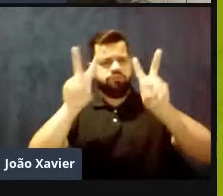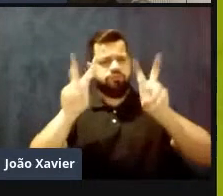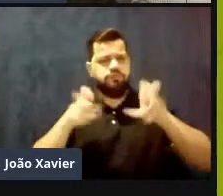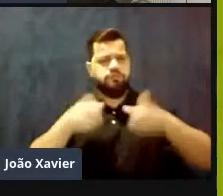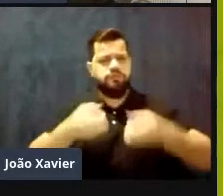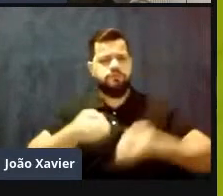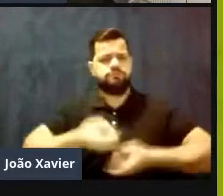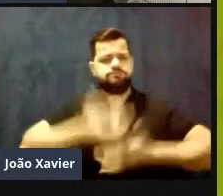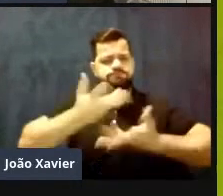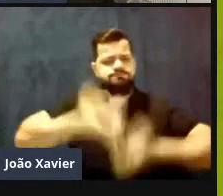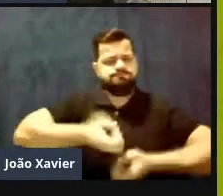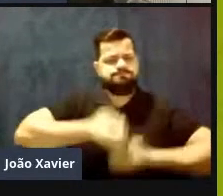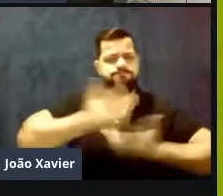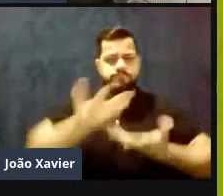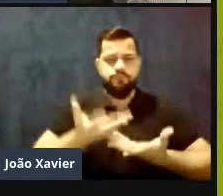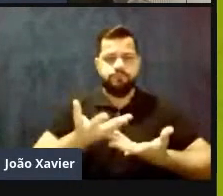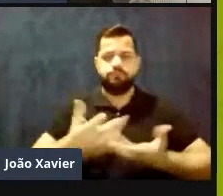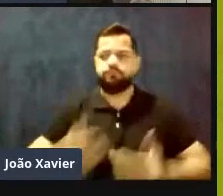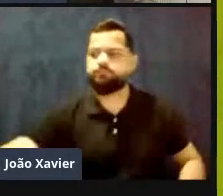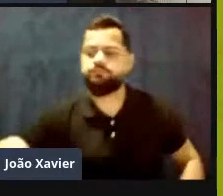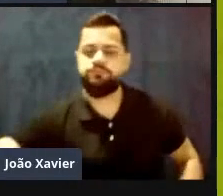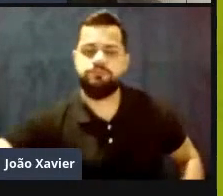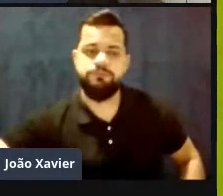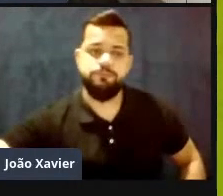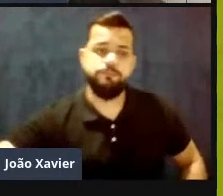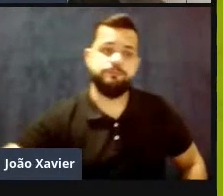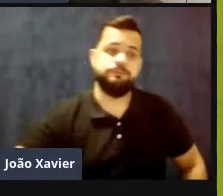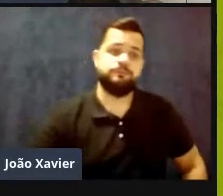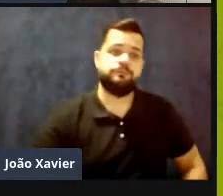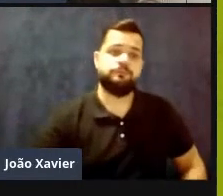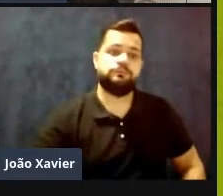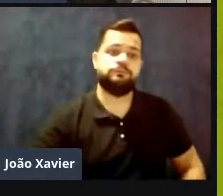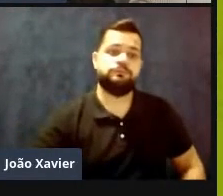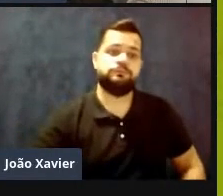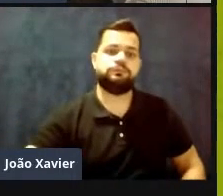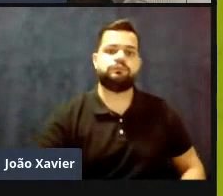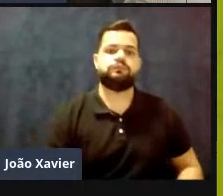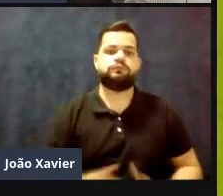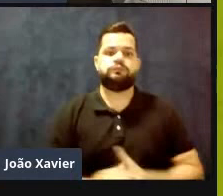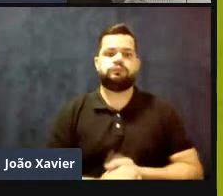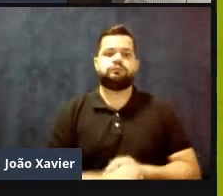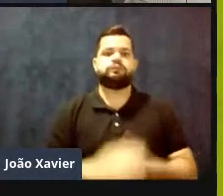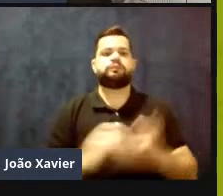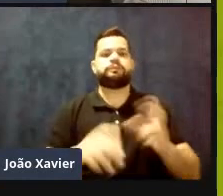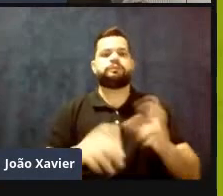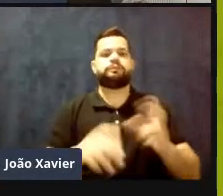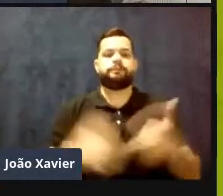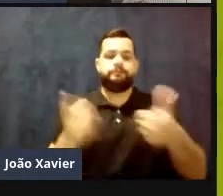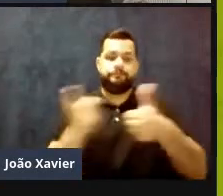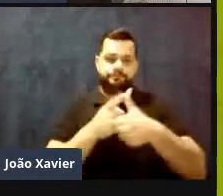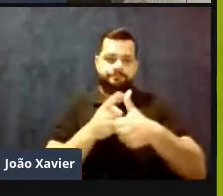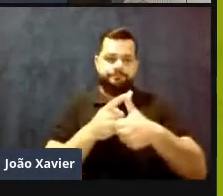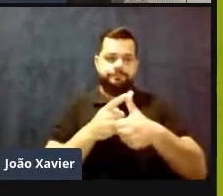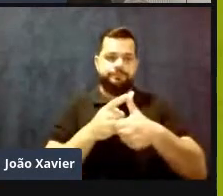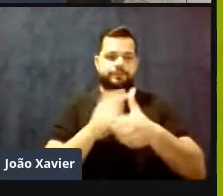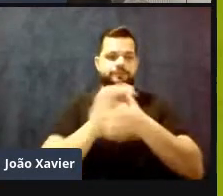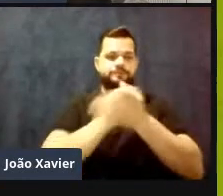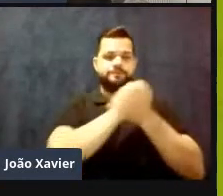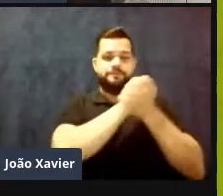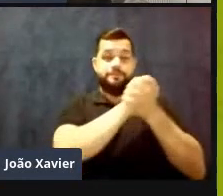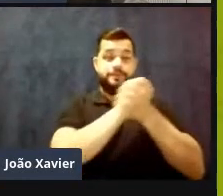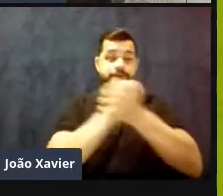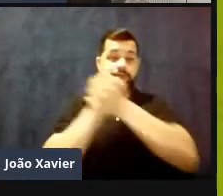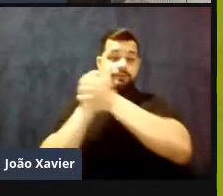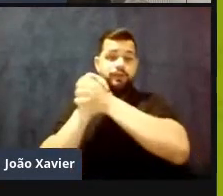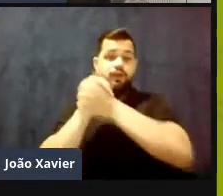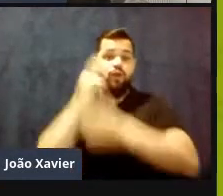queria parabenizar a todos pelo Dia do Nutricionista, que aconteceu ontem. Inclusive, ontem a gente teve também,